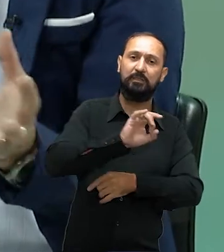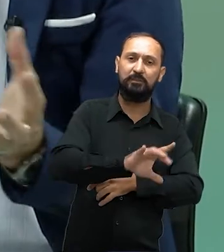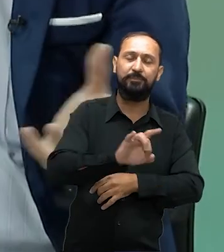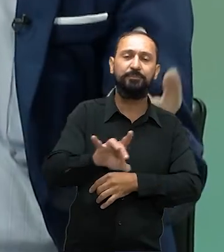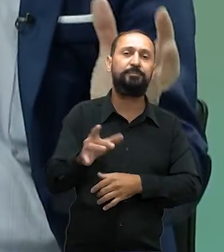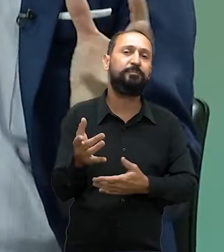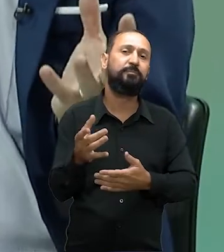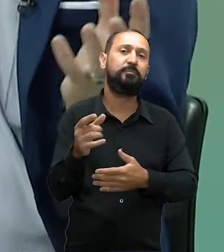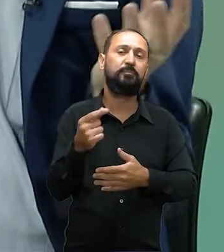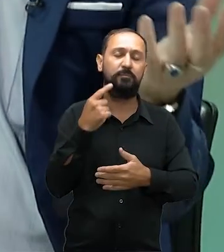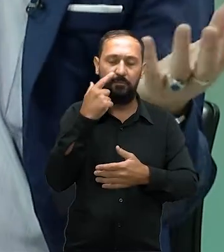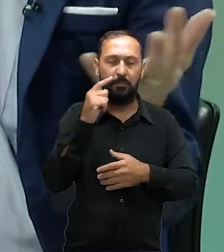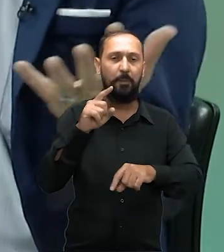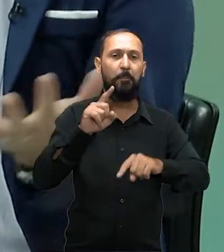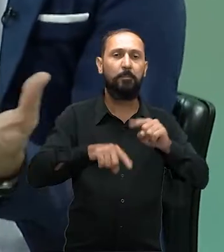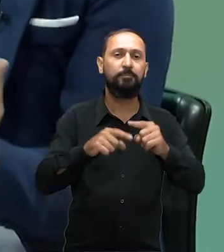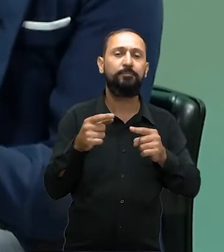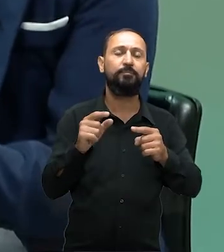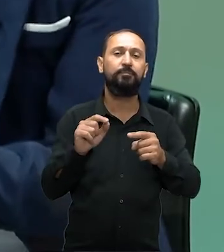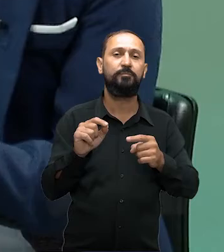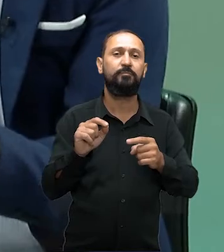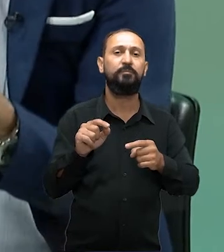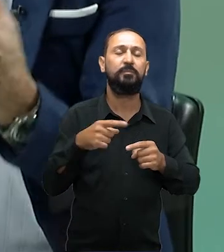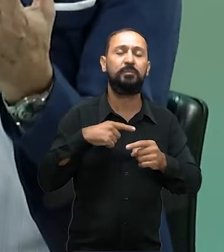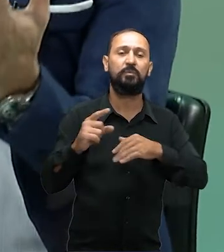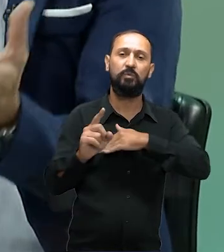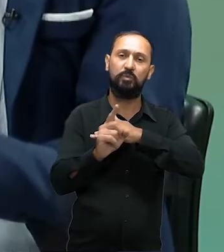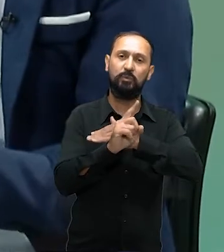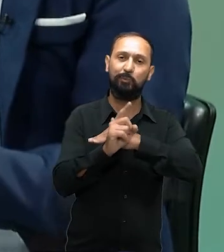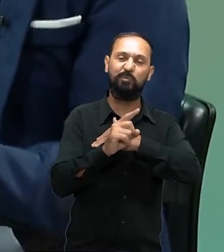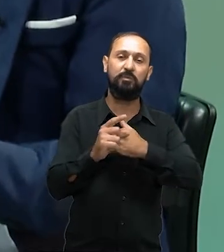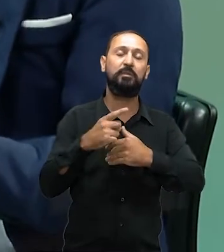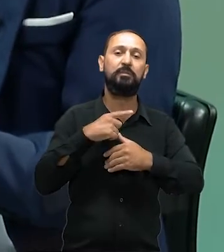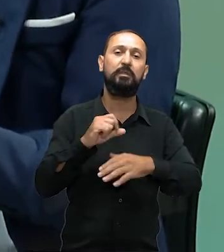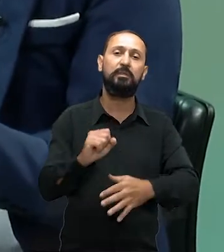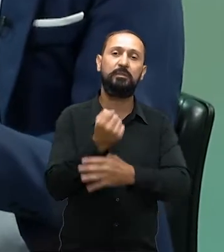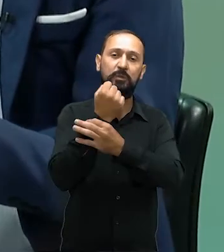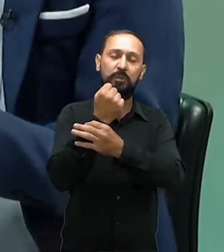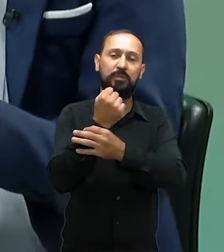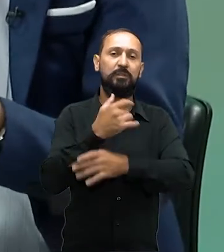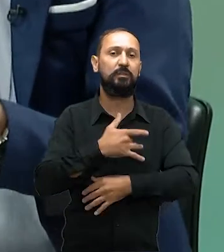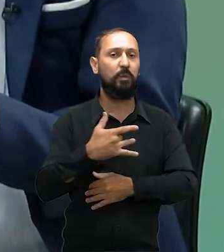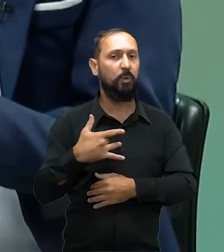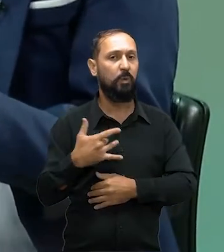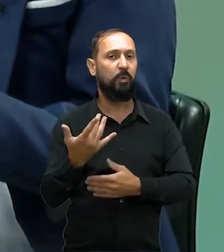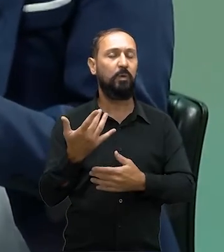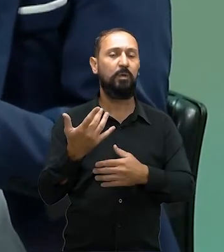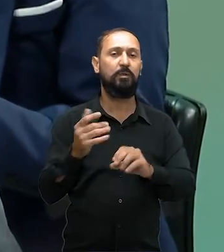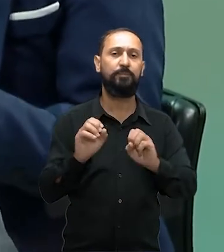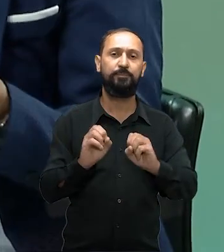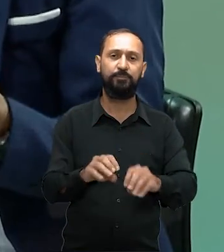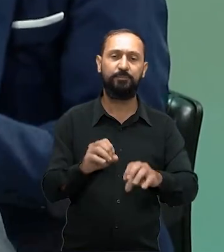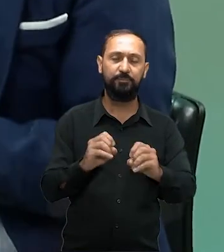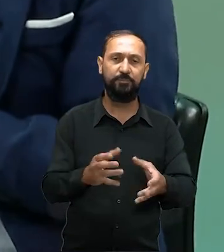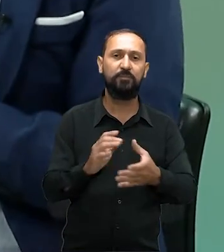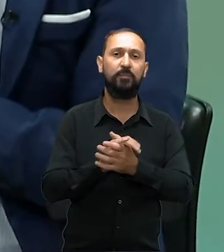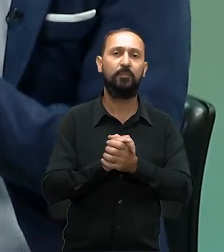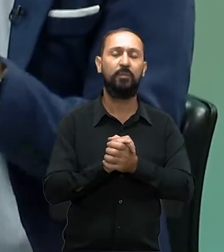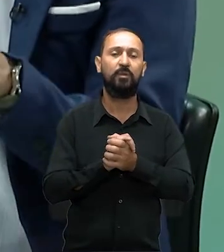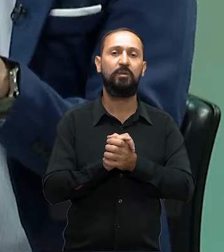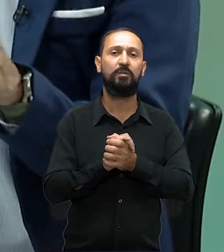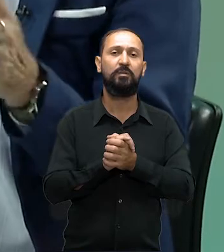o cidadão todo esse arcabouço de serviços que nós temos. Segurança, saúde, né,